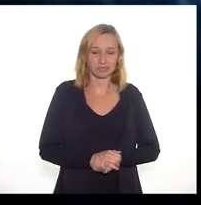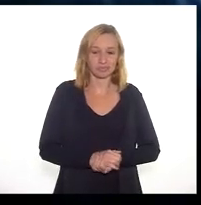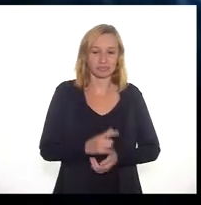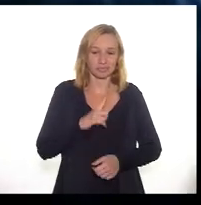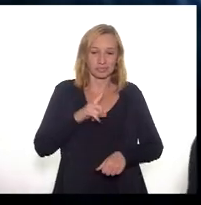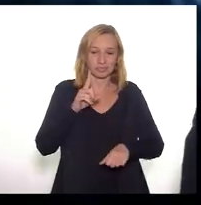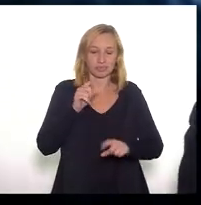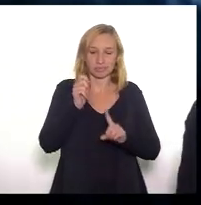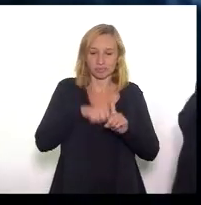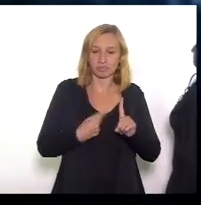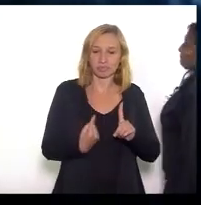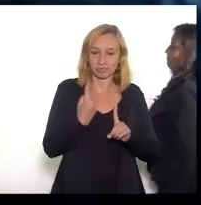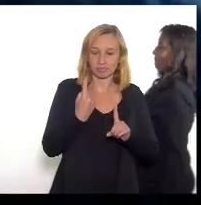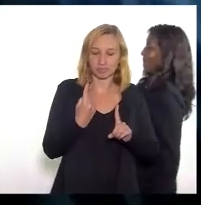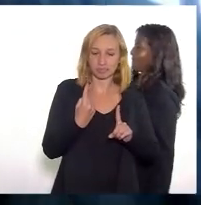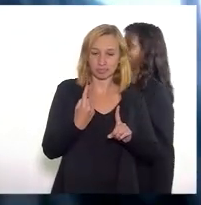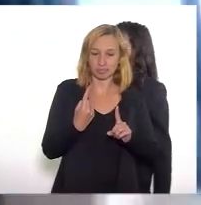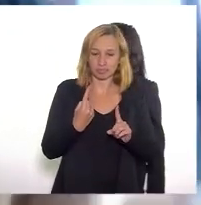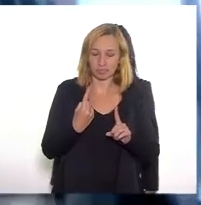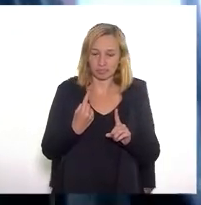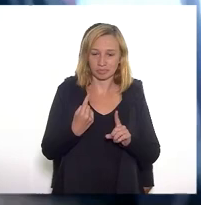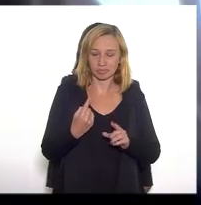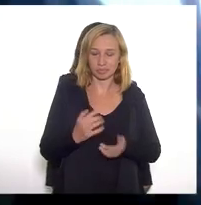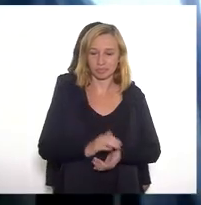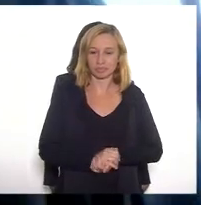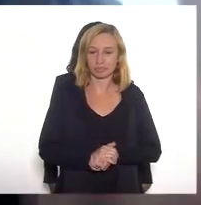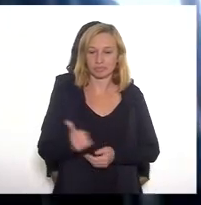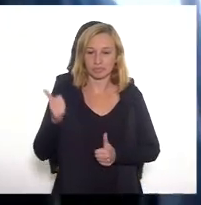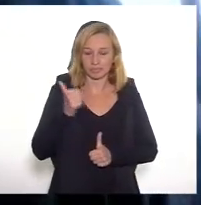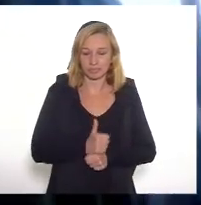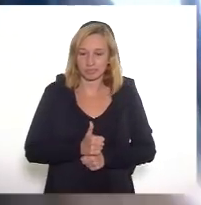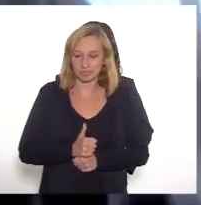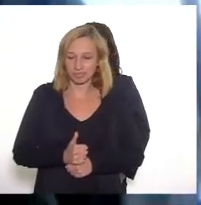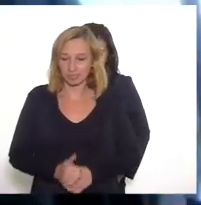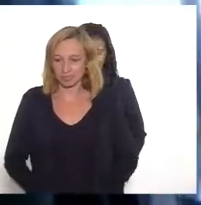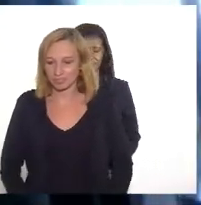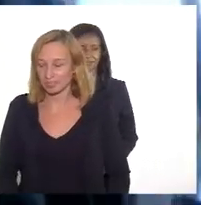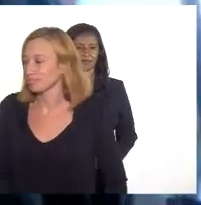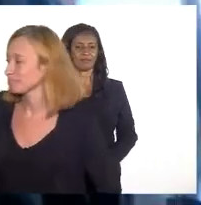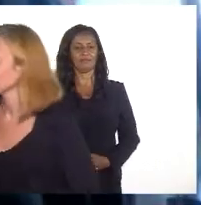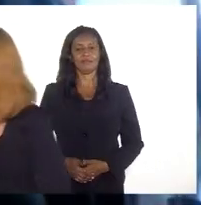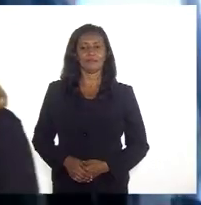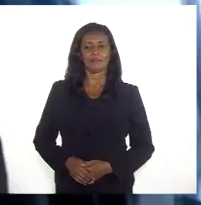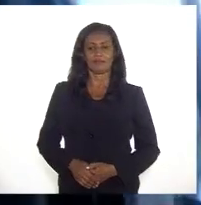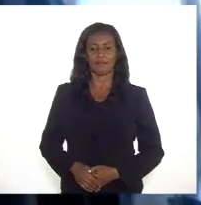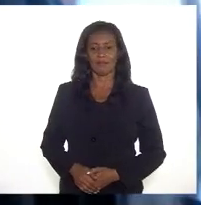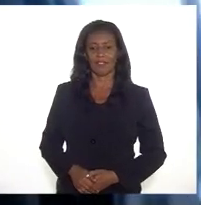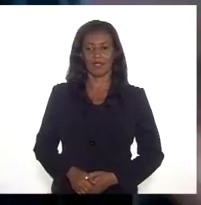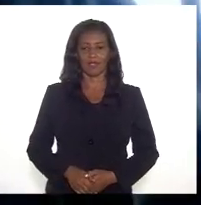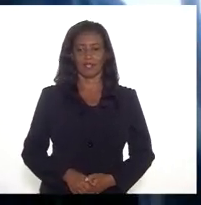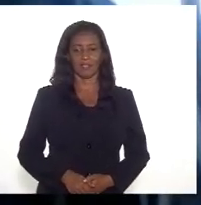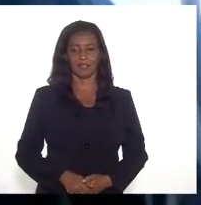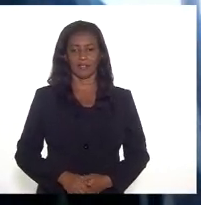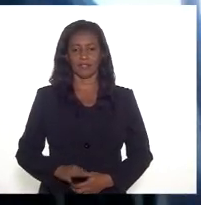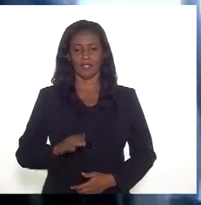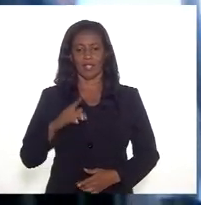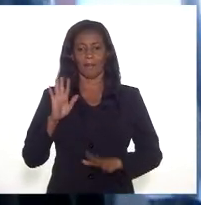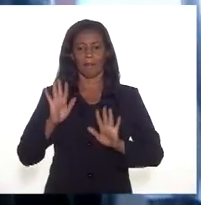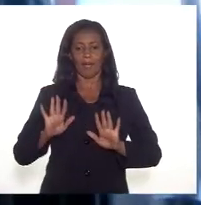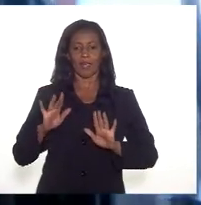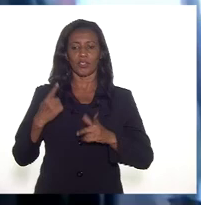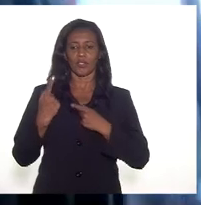mês dedicado a essa questão. Não por uma data no calendário, mais uma data, mas porque se